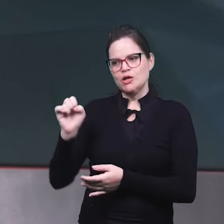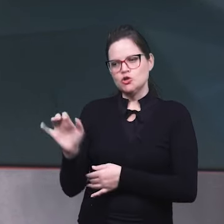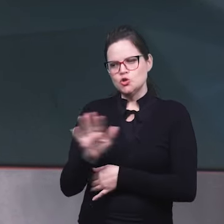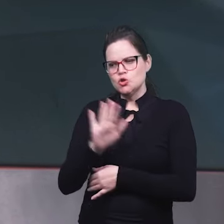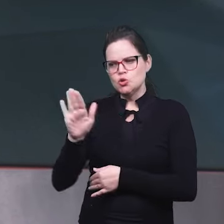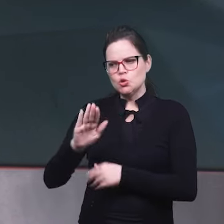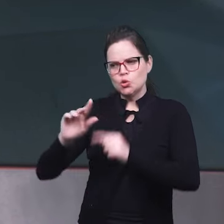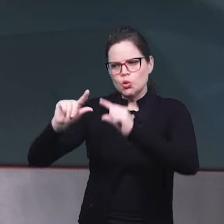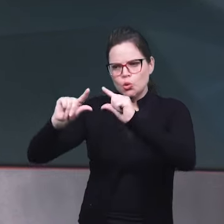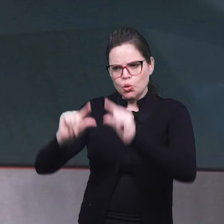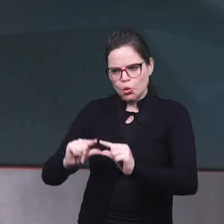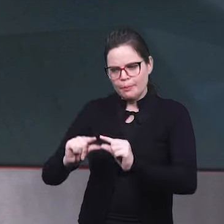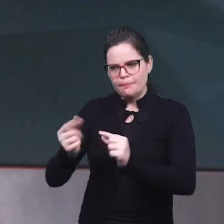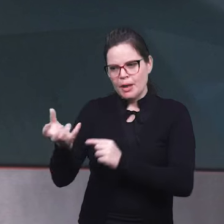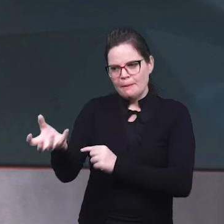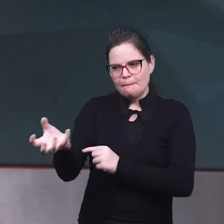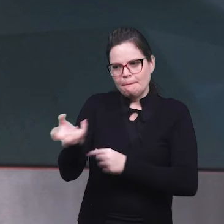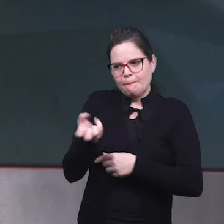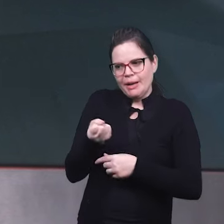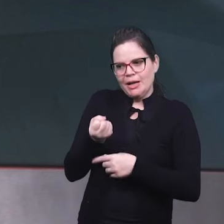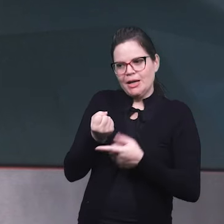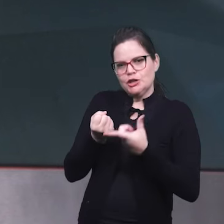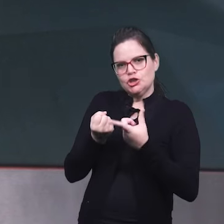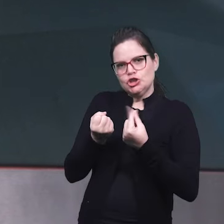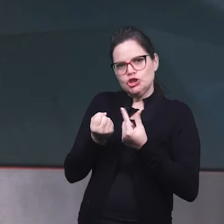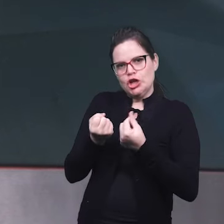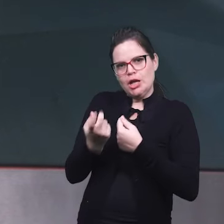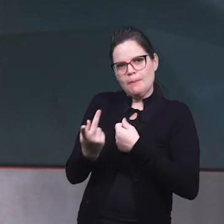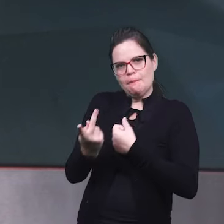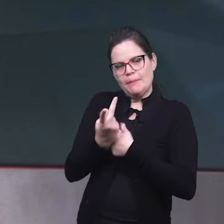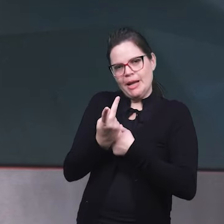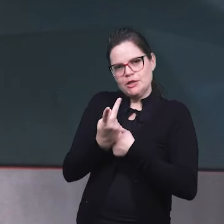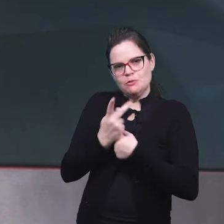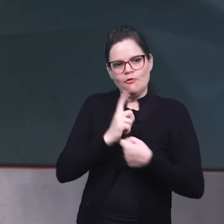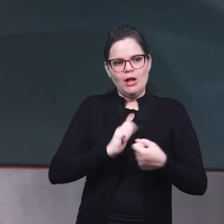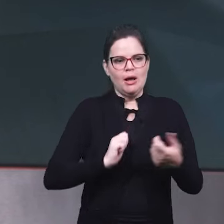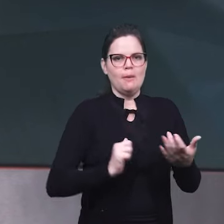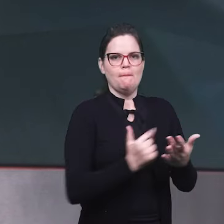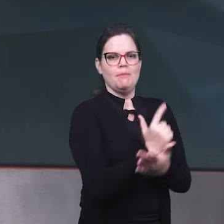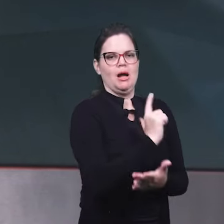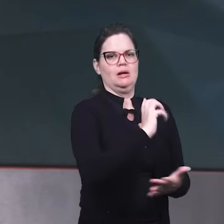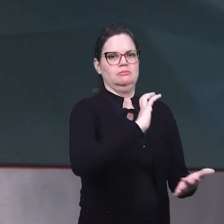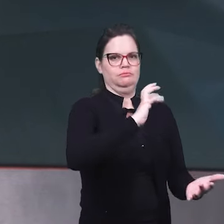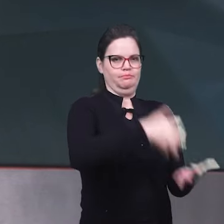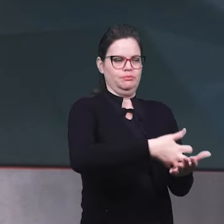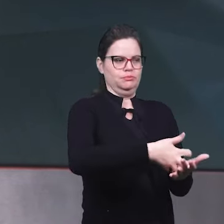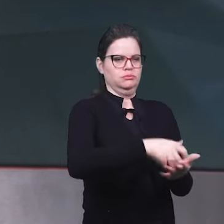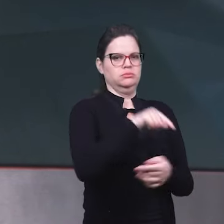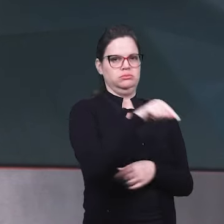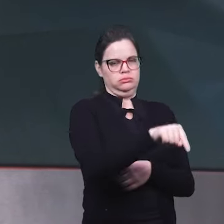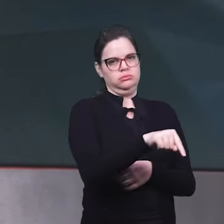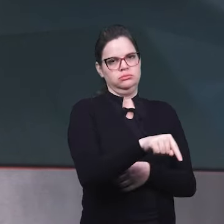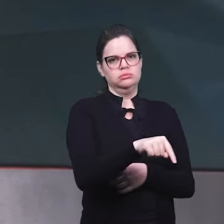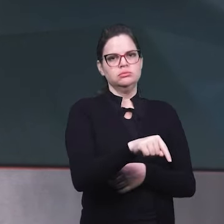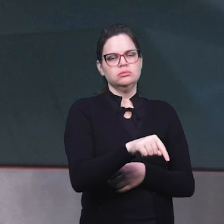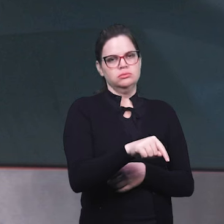valor desse juro, toma esse dinheiro emprestado e adquire o bem ou o serviço que você